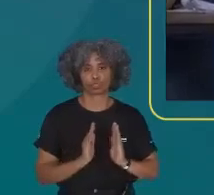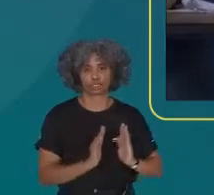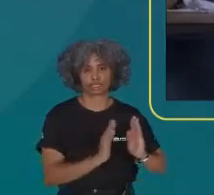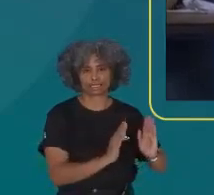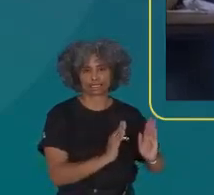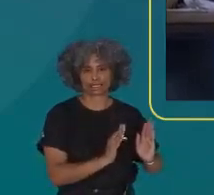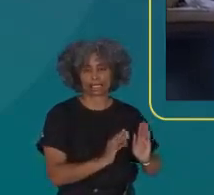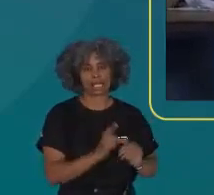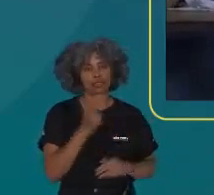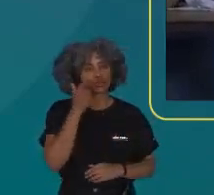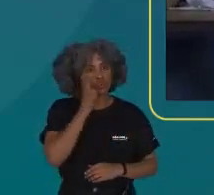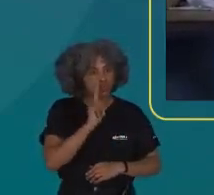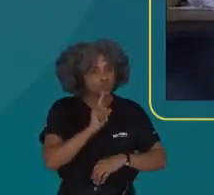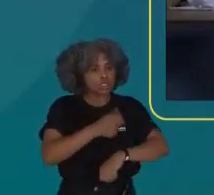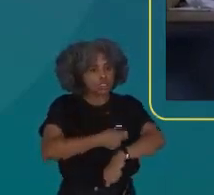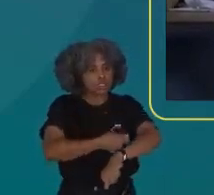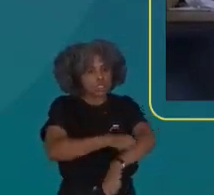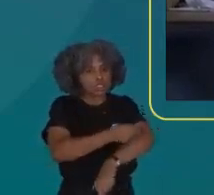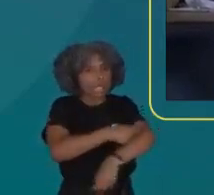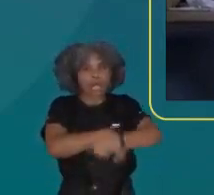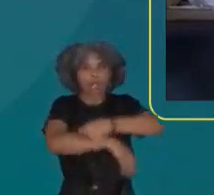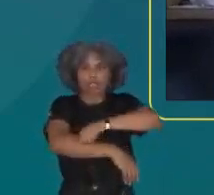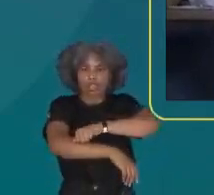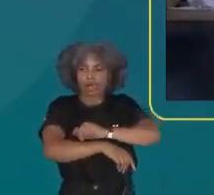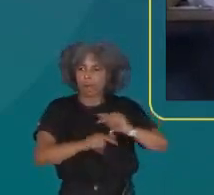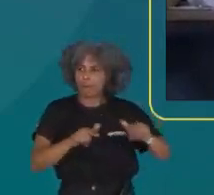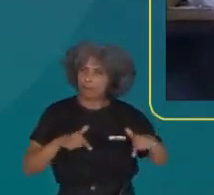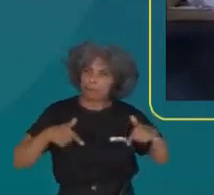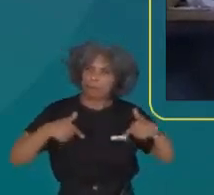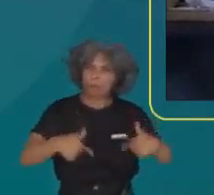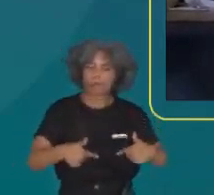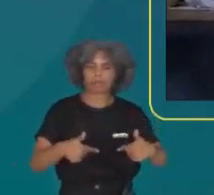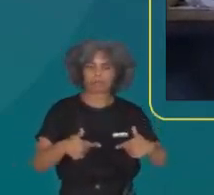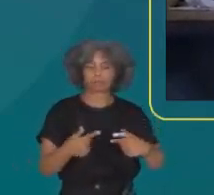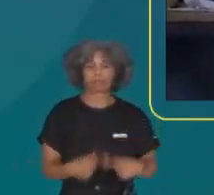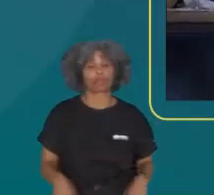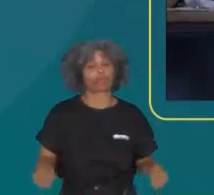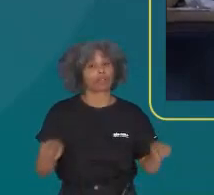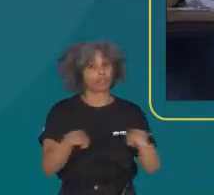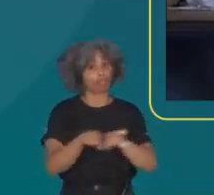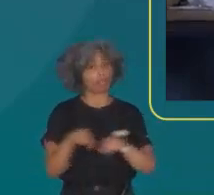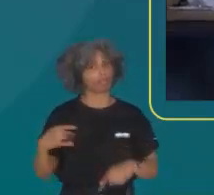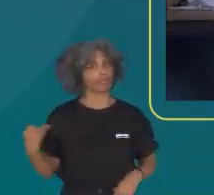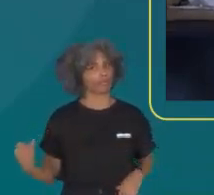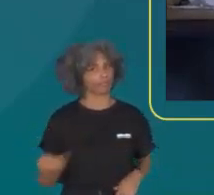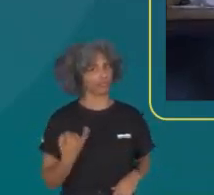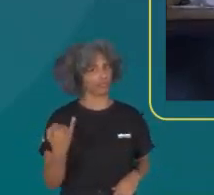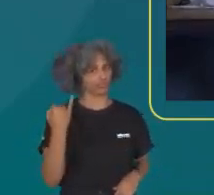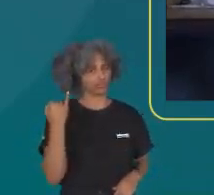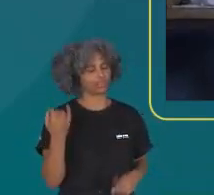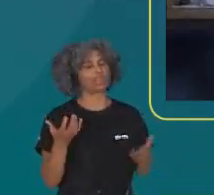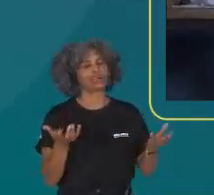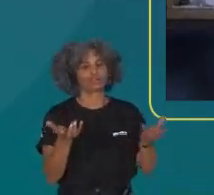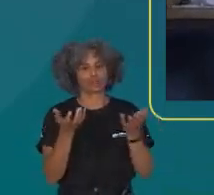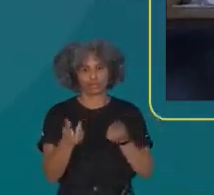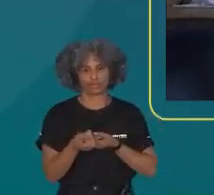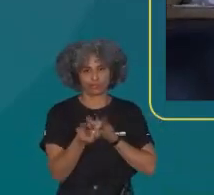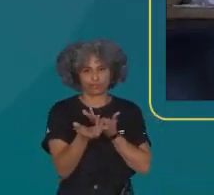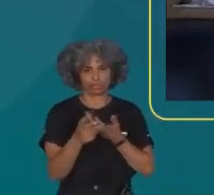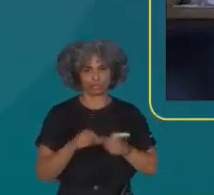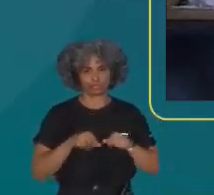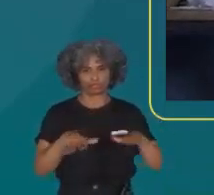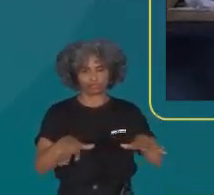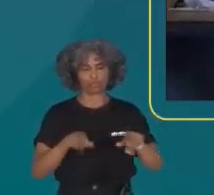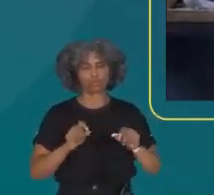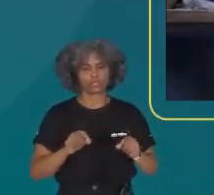de buscar saídas e soluções integradas. Outro ponto importantíssimo que a gente quer destacar é o